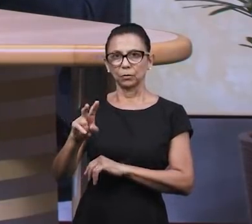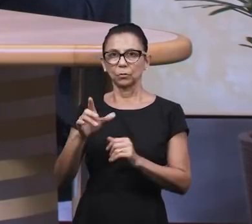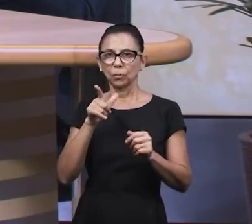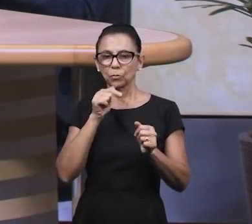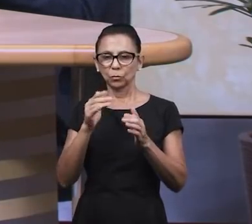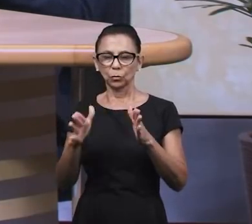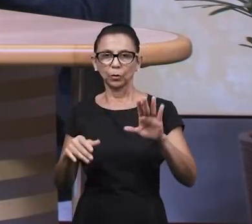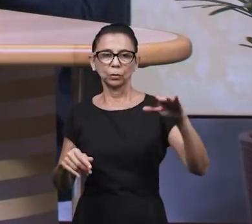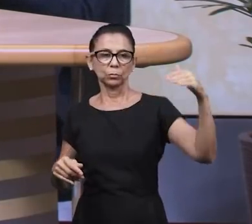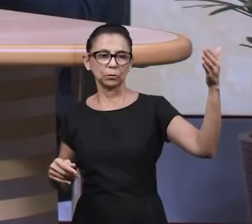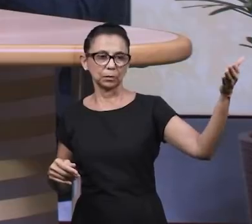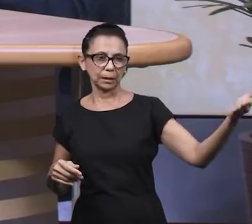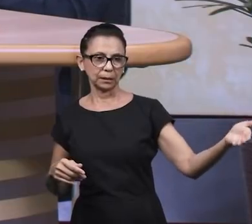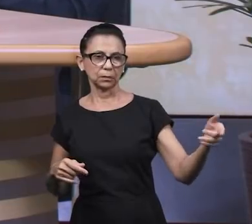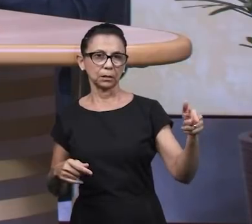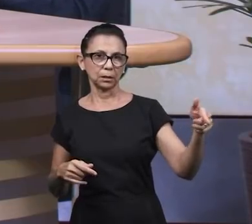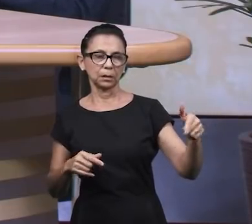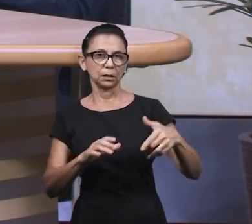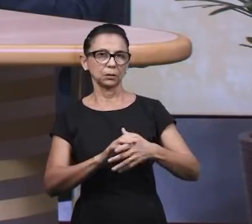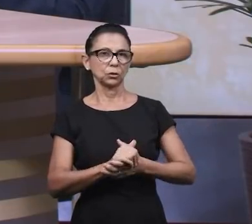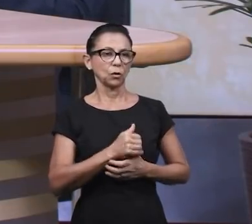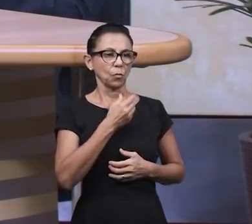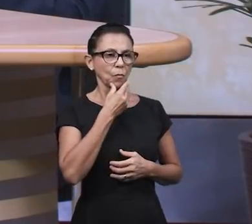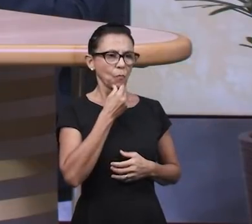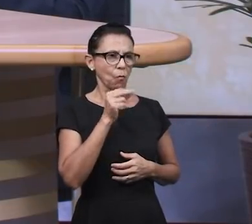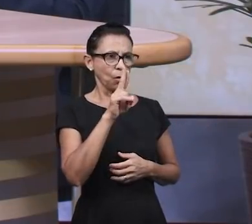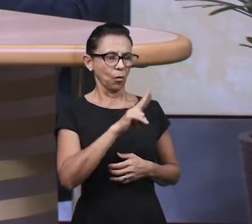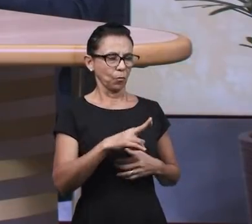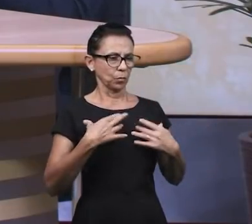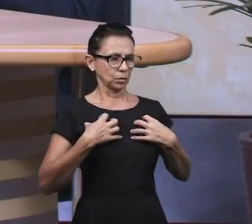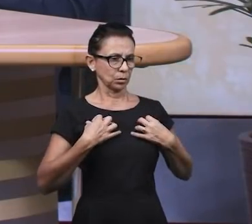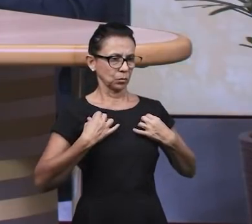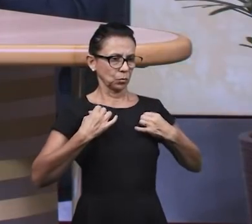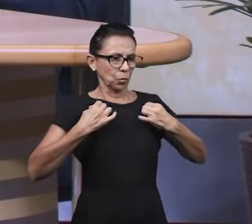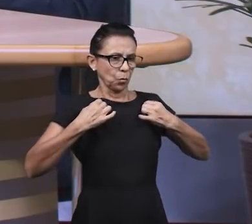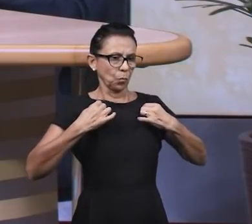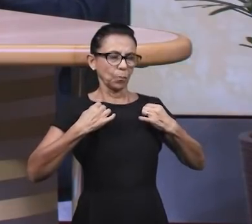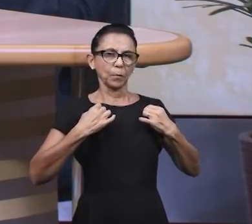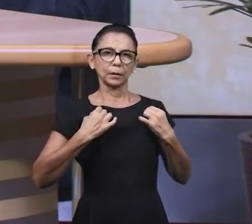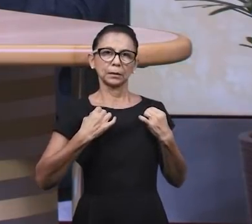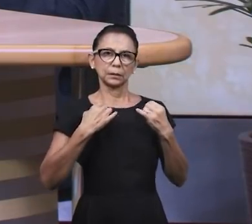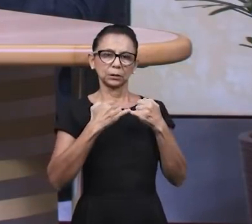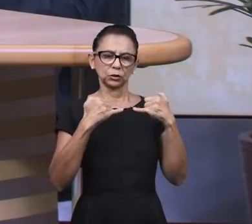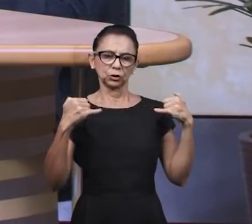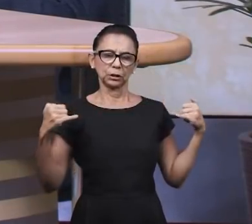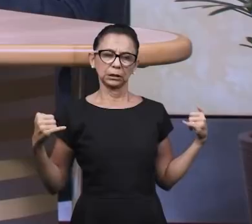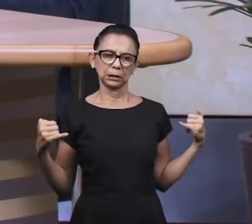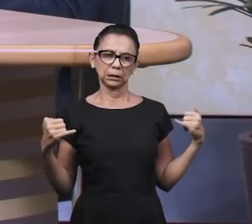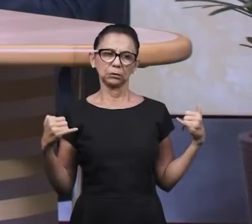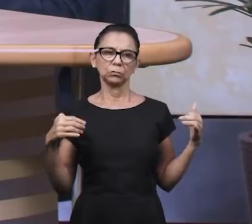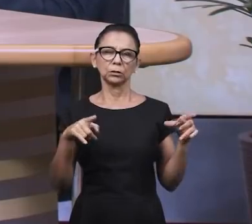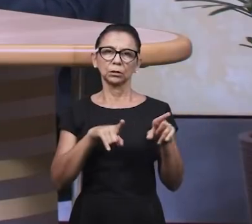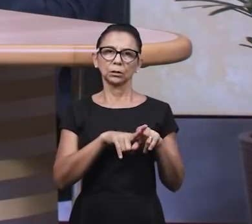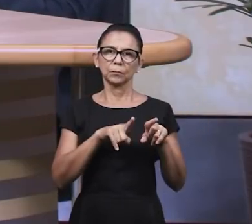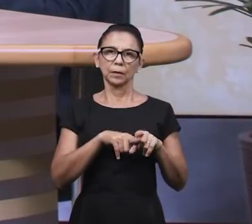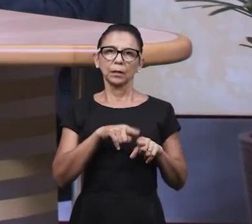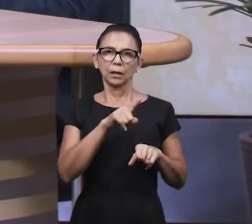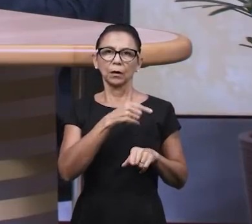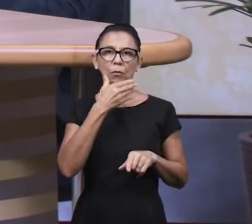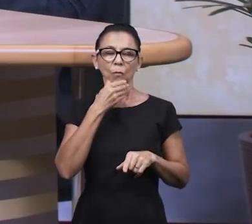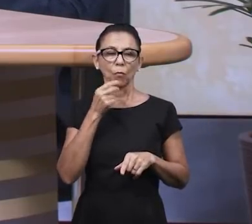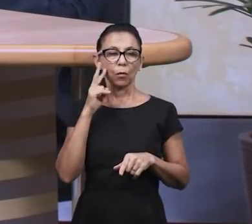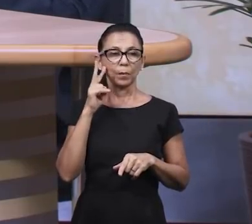né, do outro lado do rio. Ali também é uma outra teofania, ou seja, Jesus em forma de Deus. E ali, na